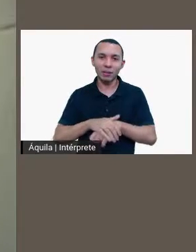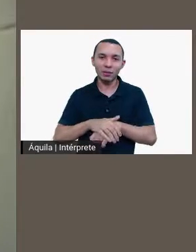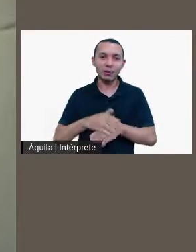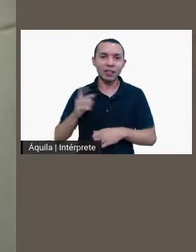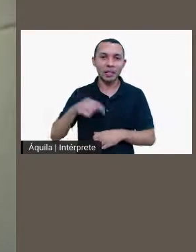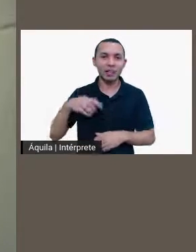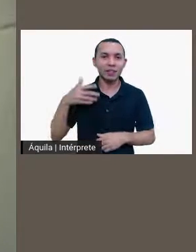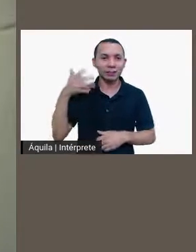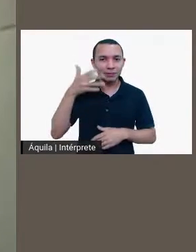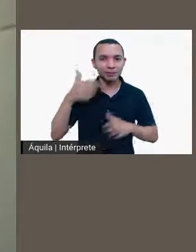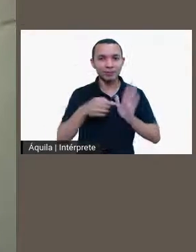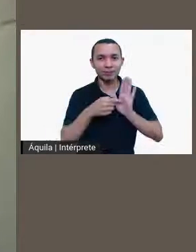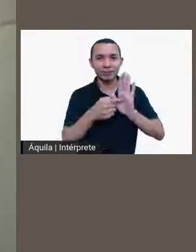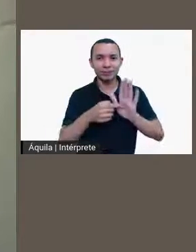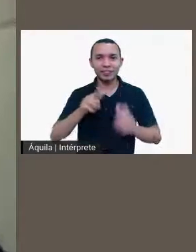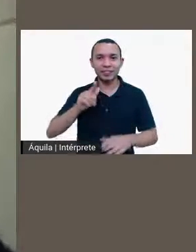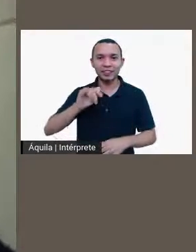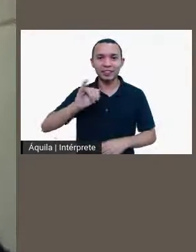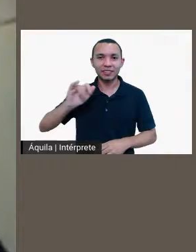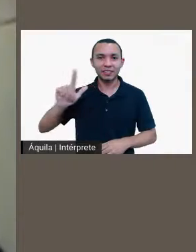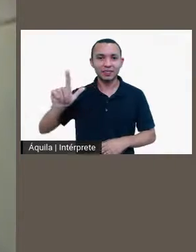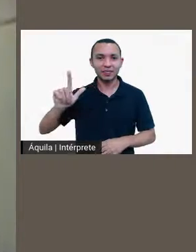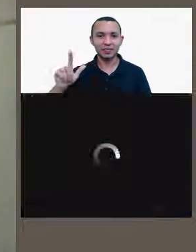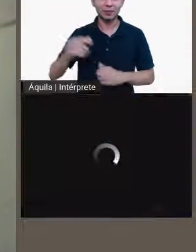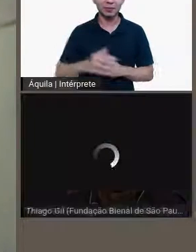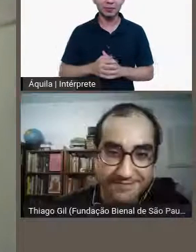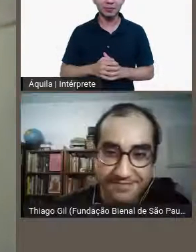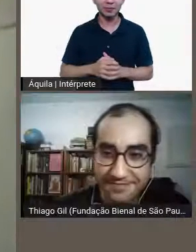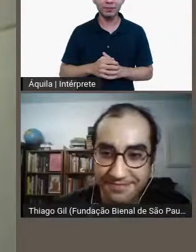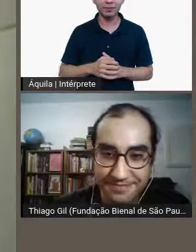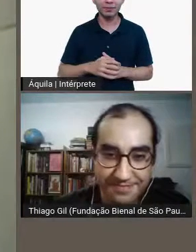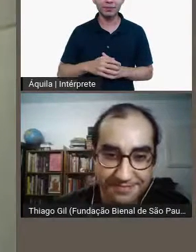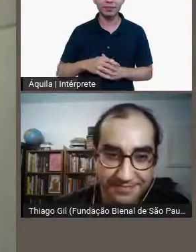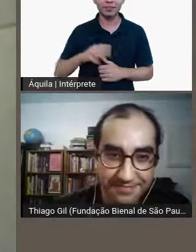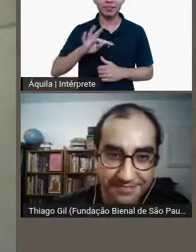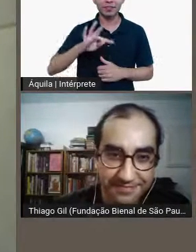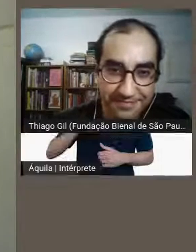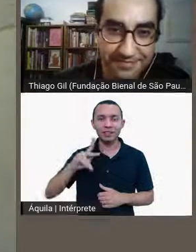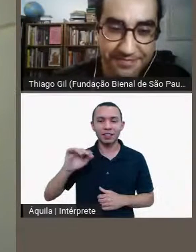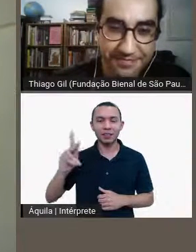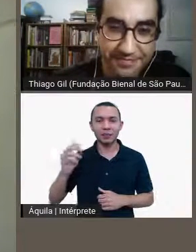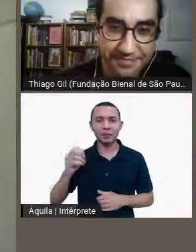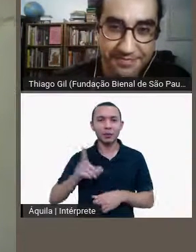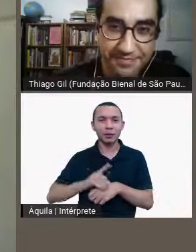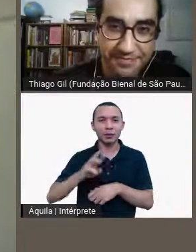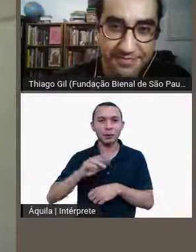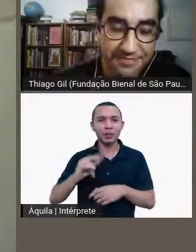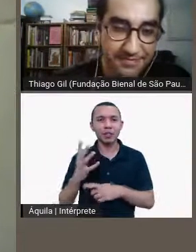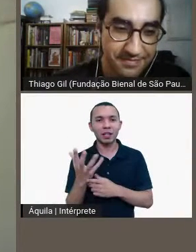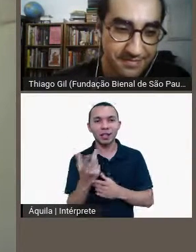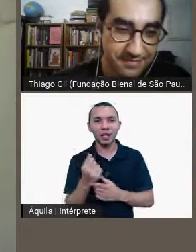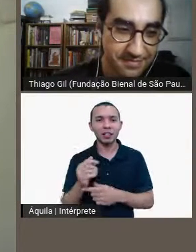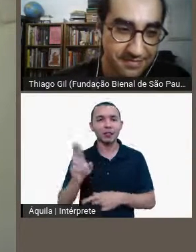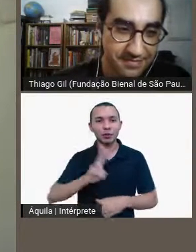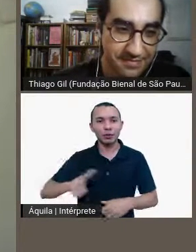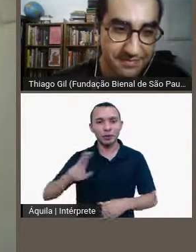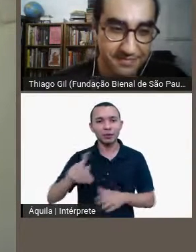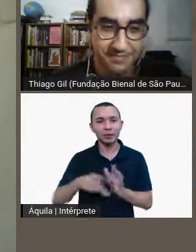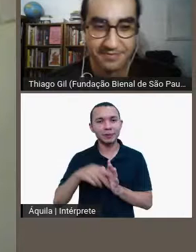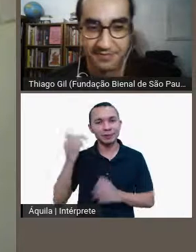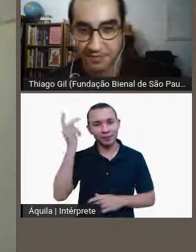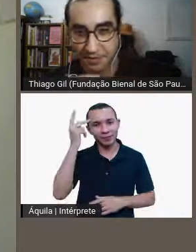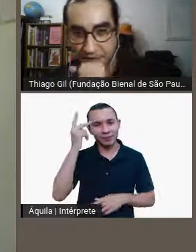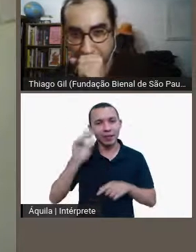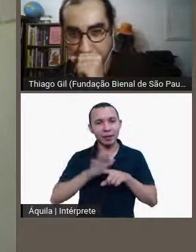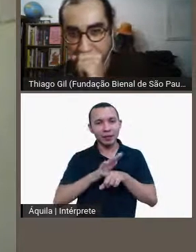do meu xará Tiago Gil. O Tiago é doutor em História, Crítica e Teoria de Arte pela Universidade de São Paulo. Ele pesquisa